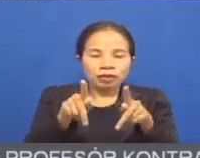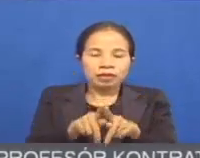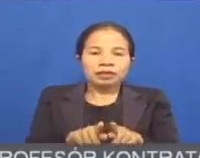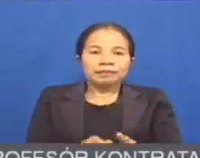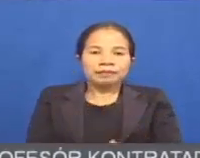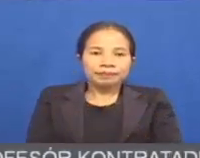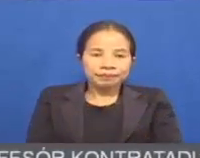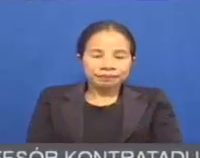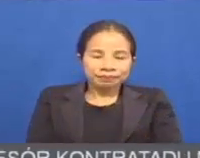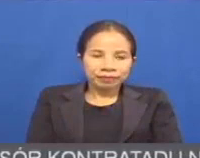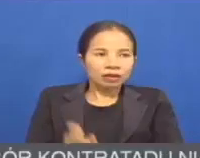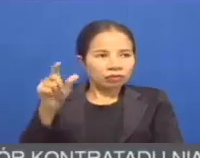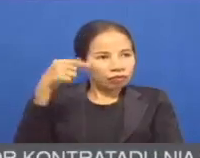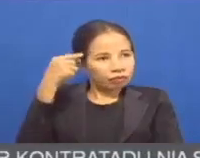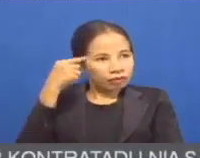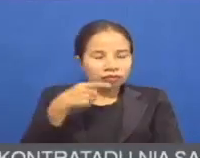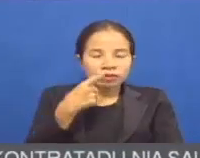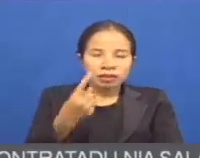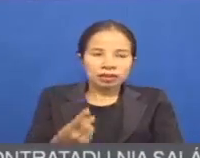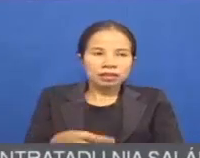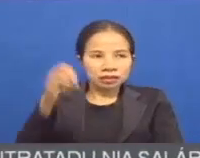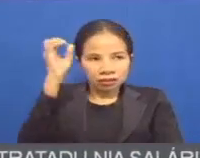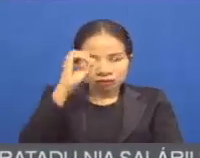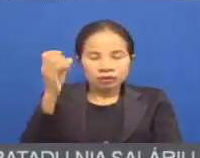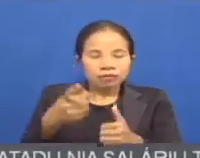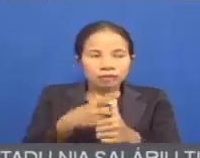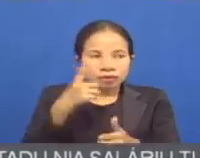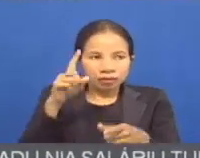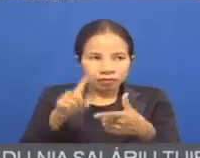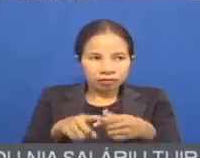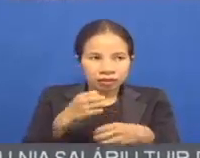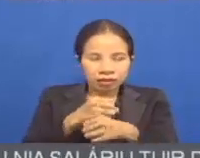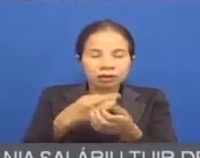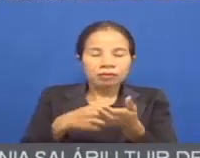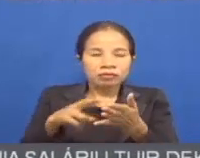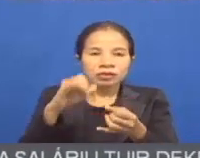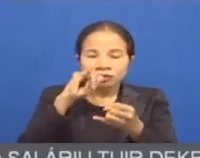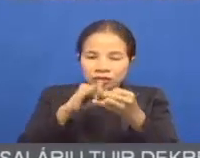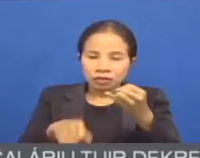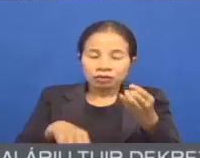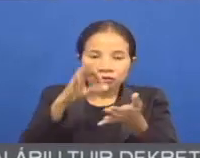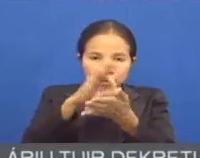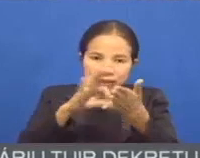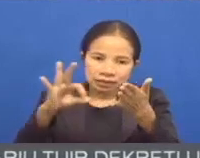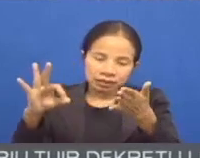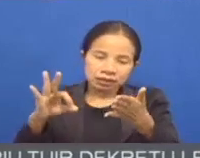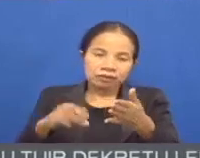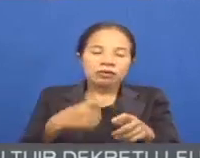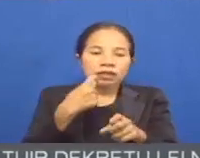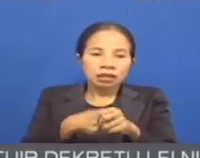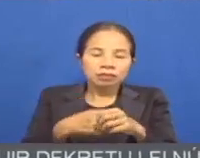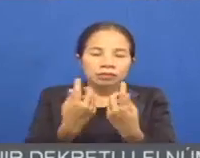Visimitra. Governante ne afirma se observa uluk molok halo aprovação final no assinatura nune fo biban